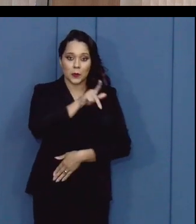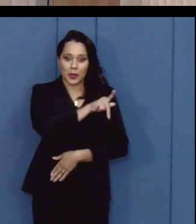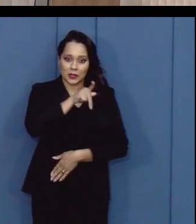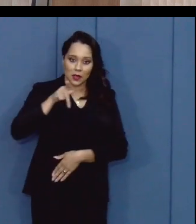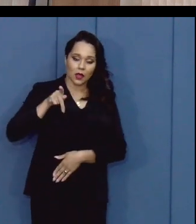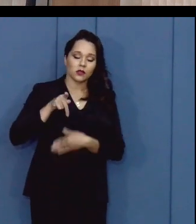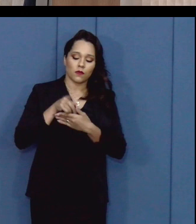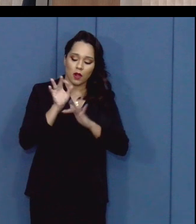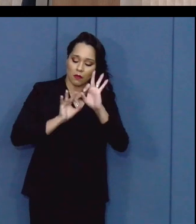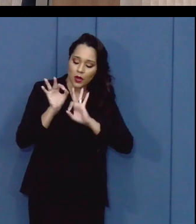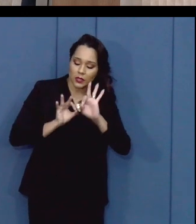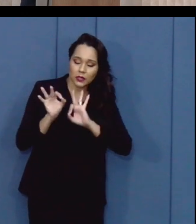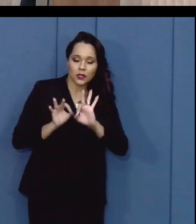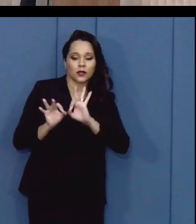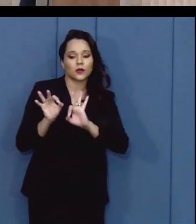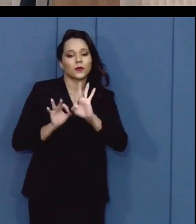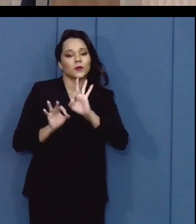foi a elaboração,